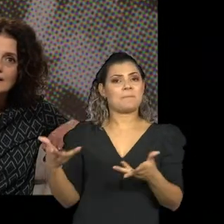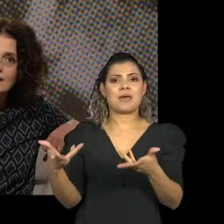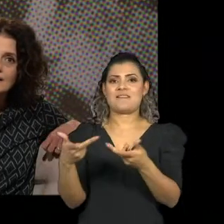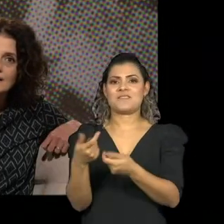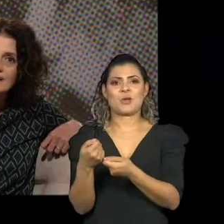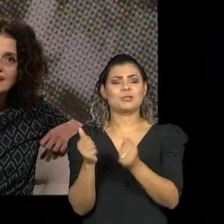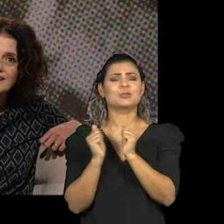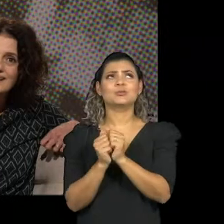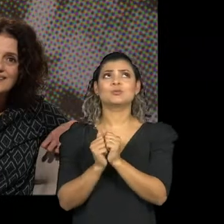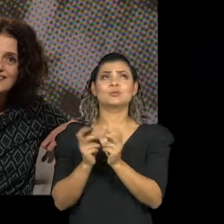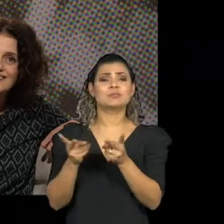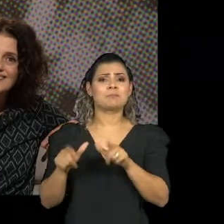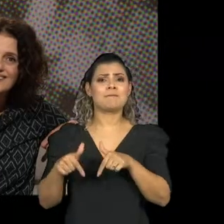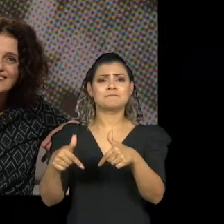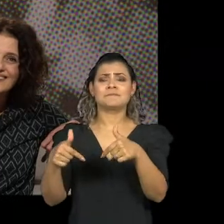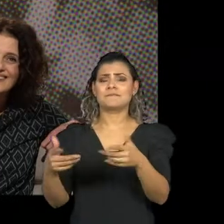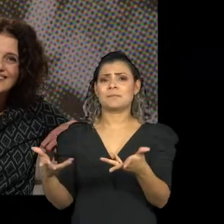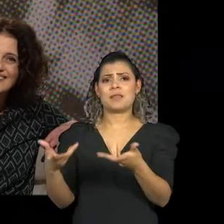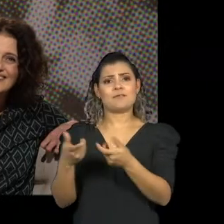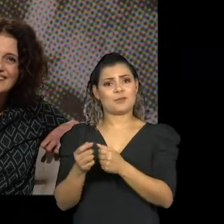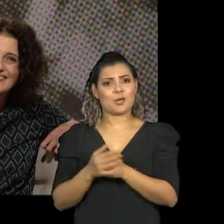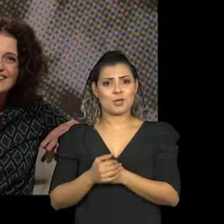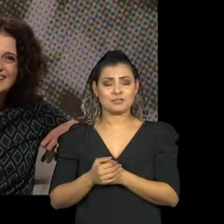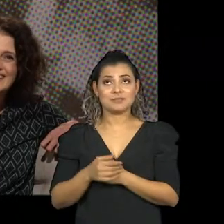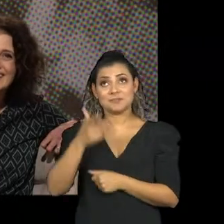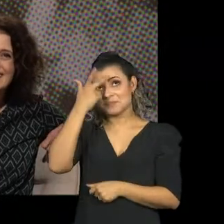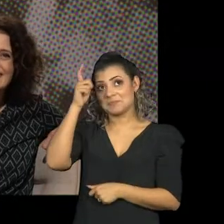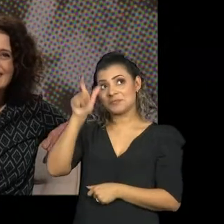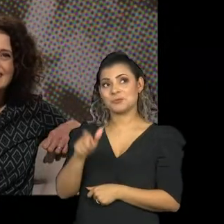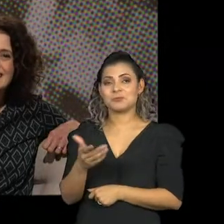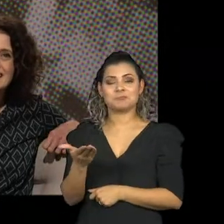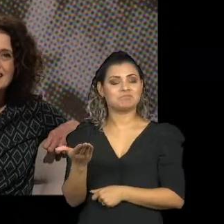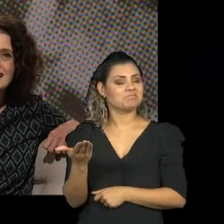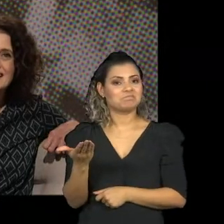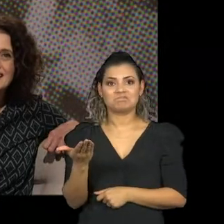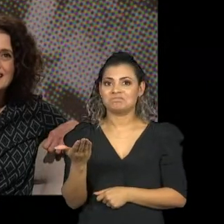maravilhosa. Eu adoro trabalhar com ela, acho uma pessoa...